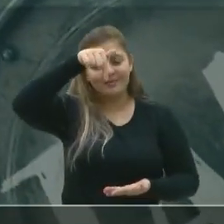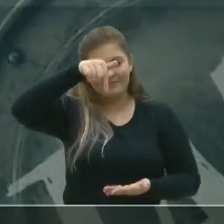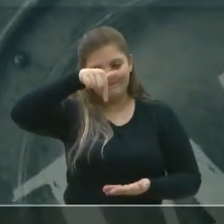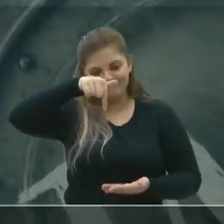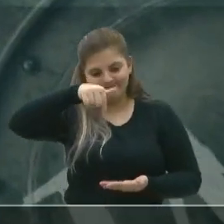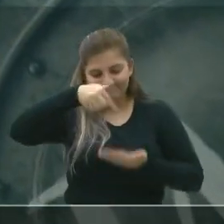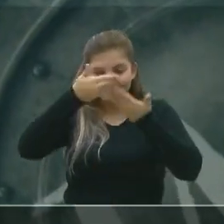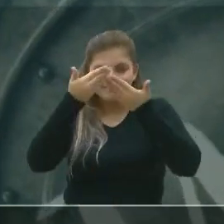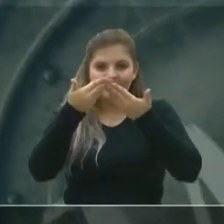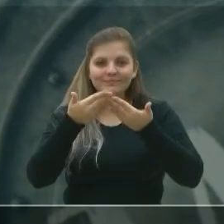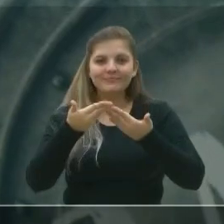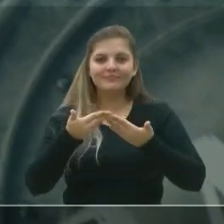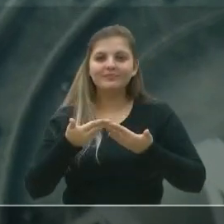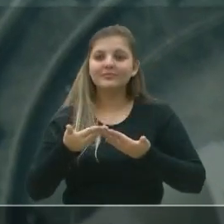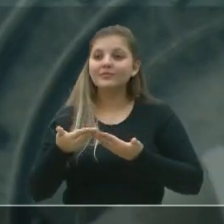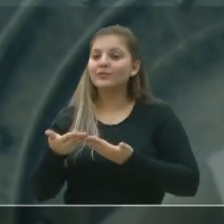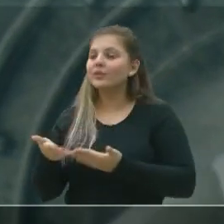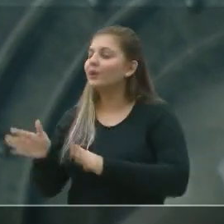aqui,